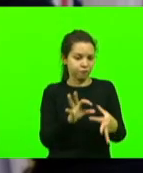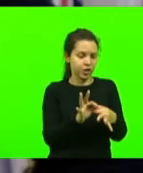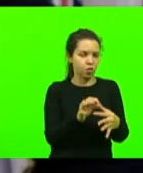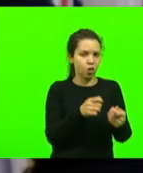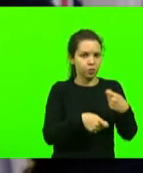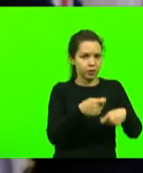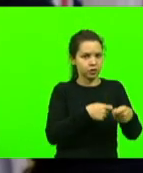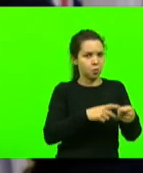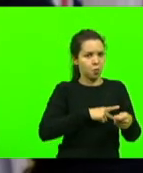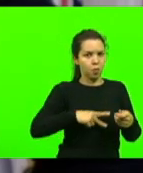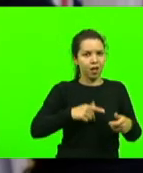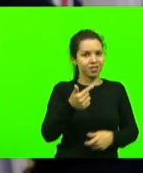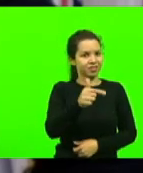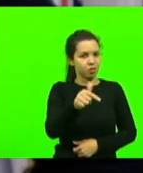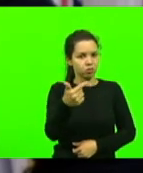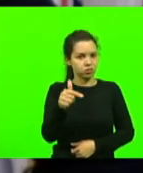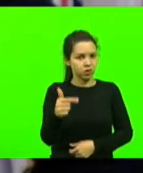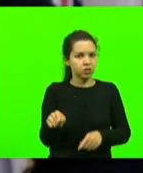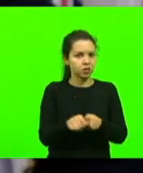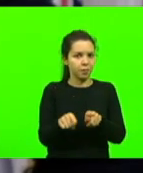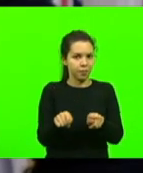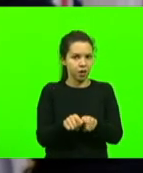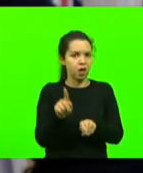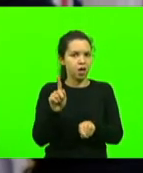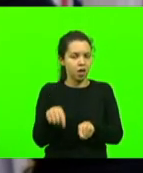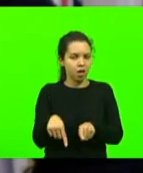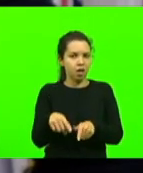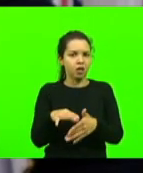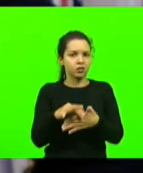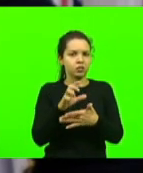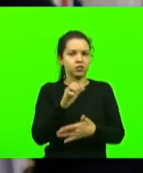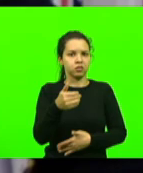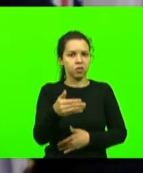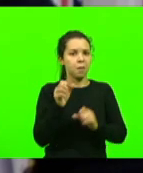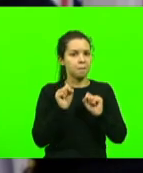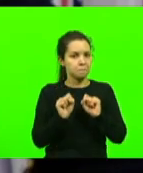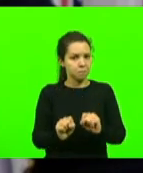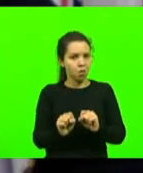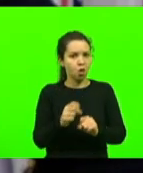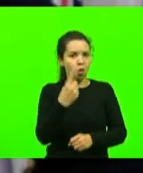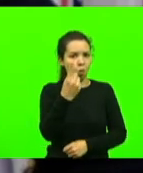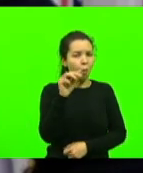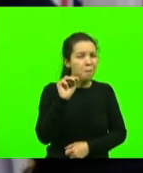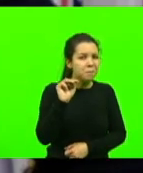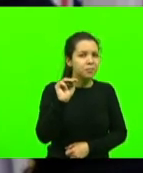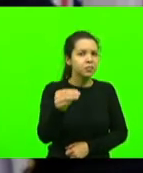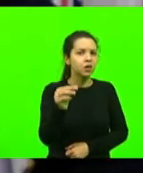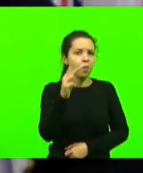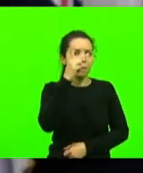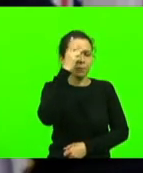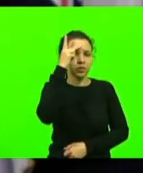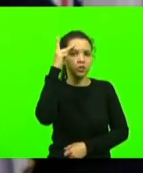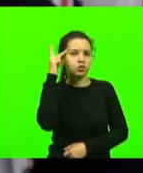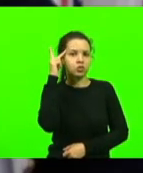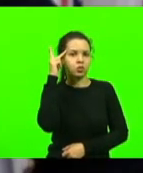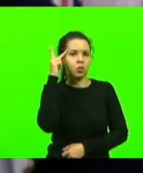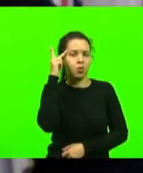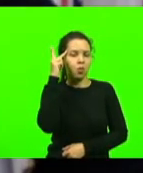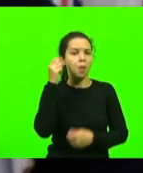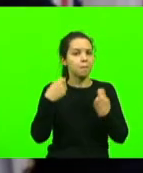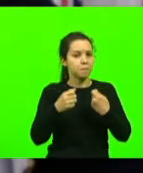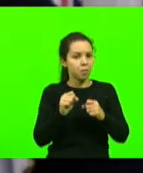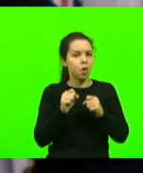administração pública na forma de livre nomeação que podem chegar a 1 milhão de pessoas com